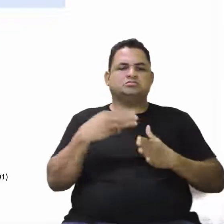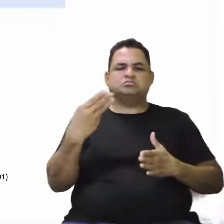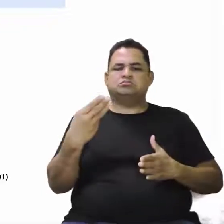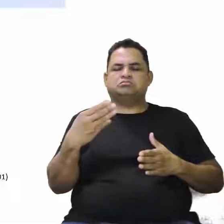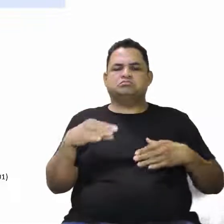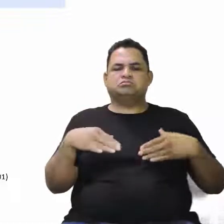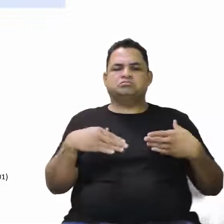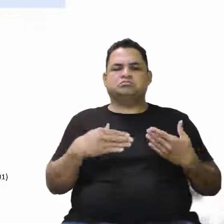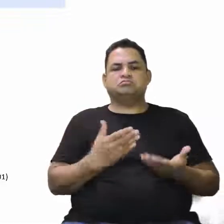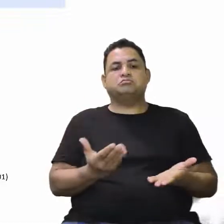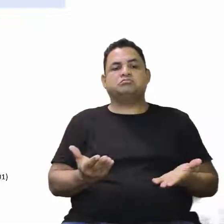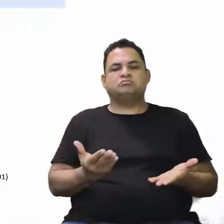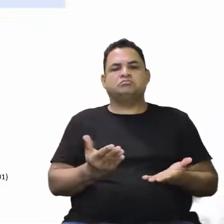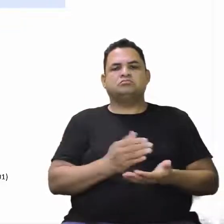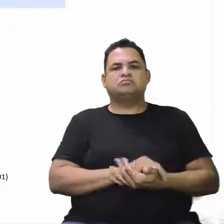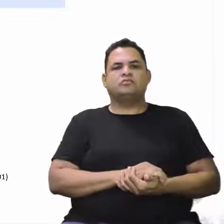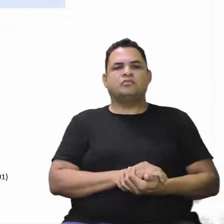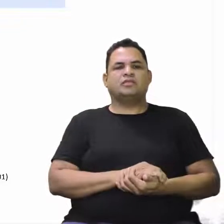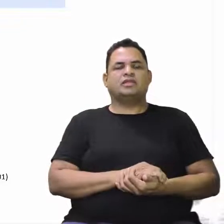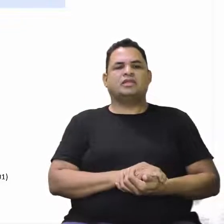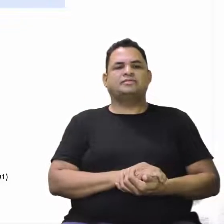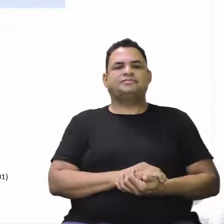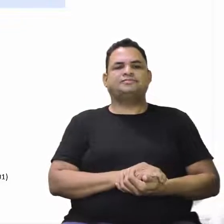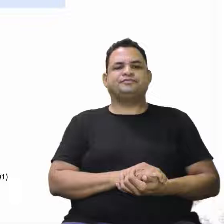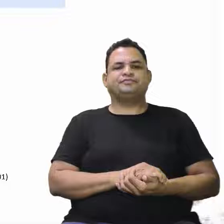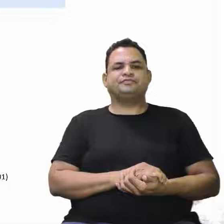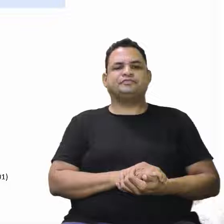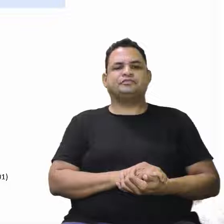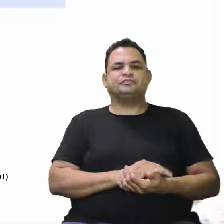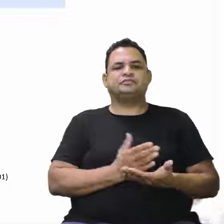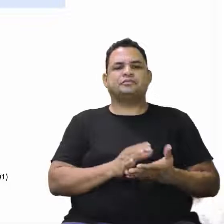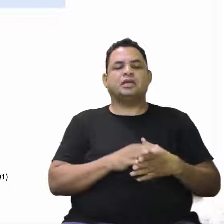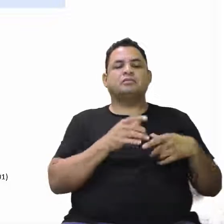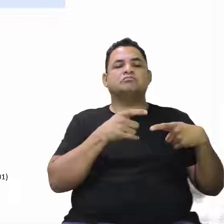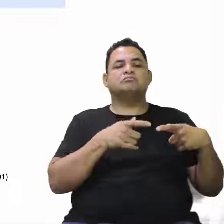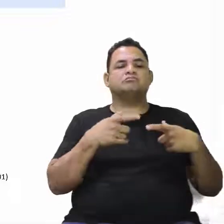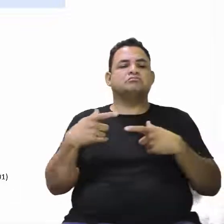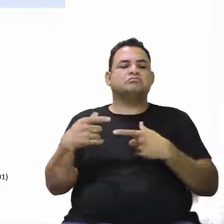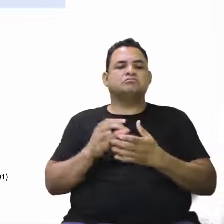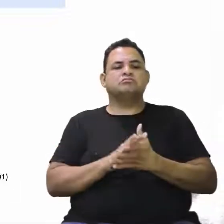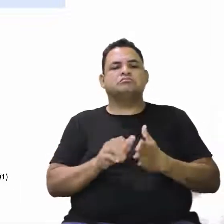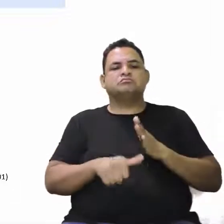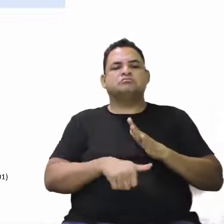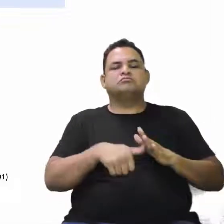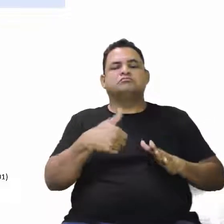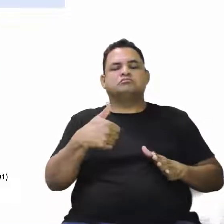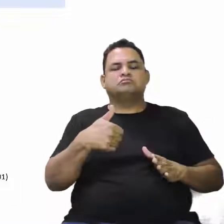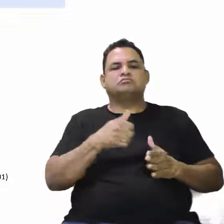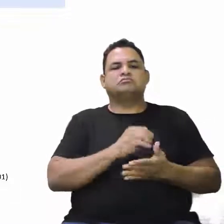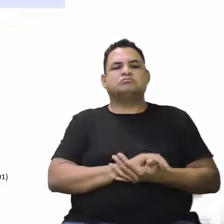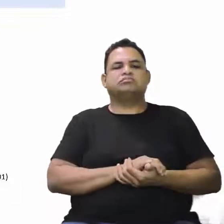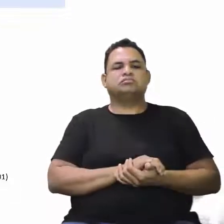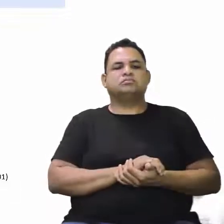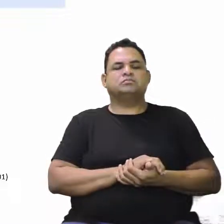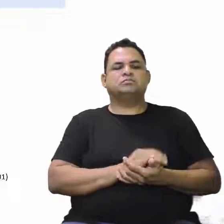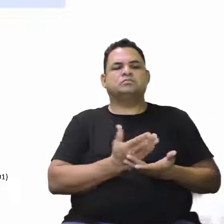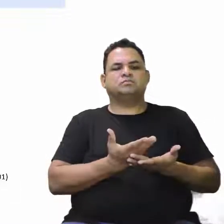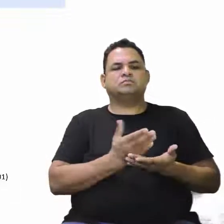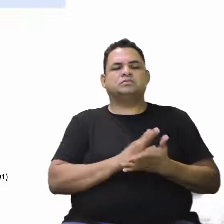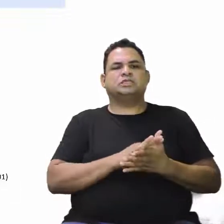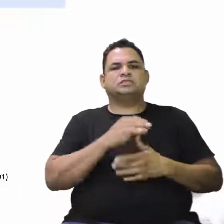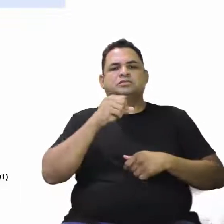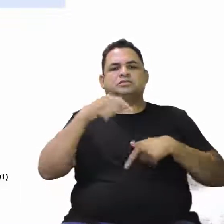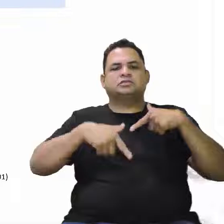terciário? Vamos lá? É o setor primário que corresponde ao setor